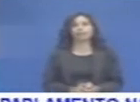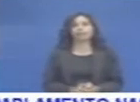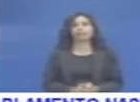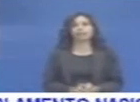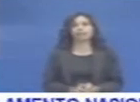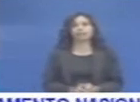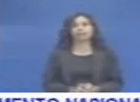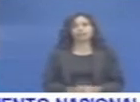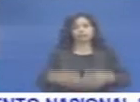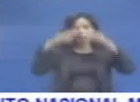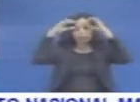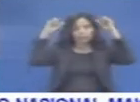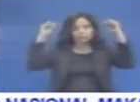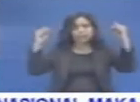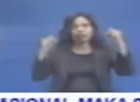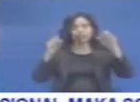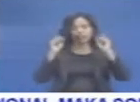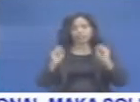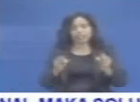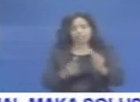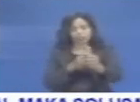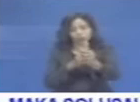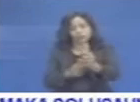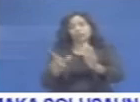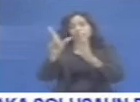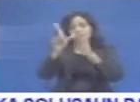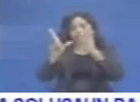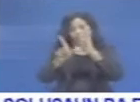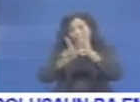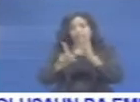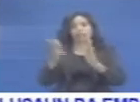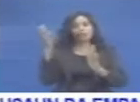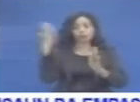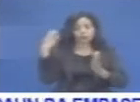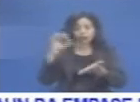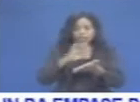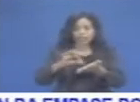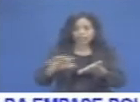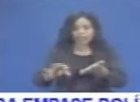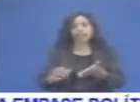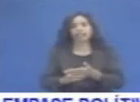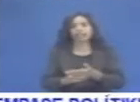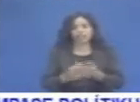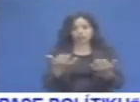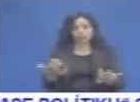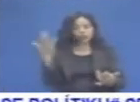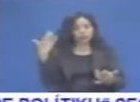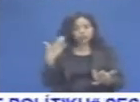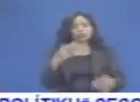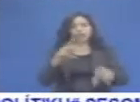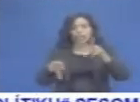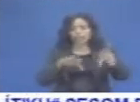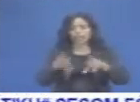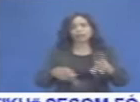tem que cumprir a Constituição nebe hakere que não dá resultado russo vontade. Povo toma que nem sacrifica nian durante